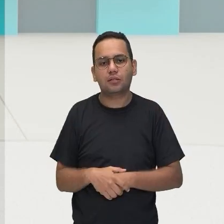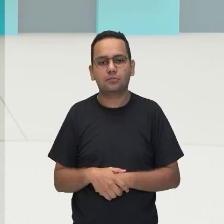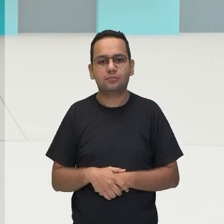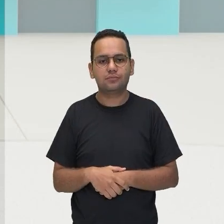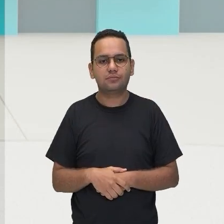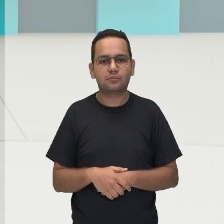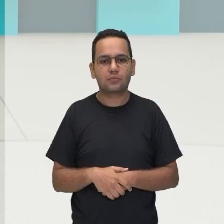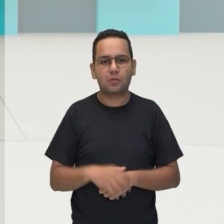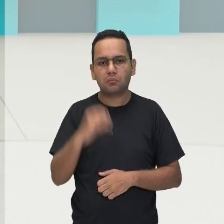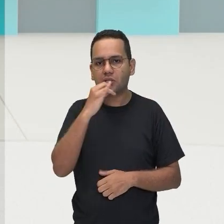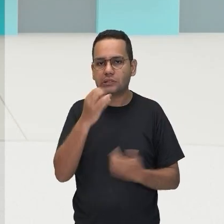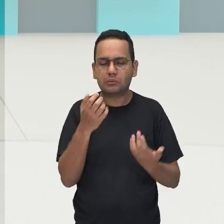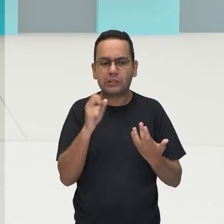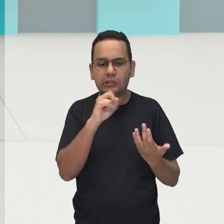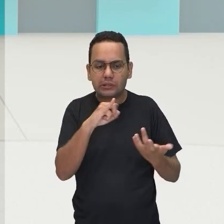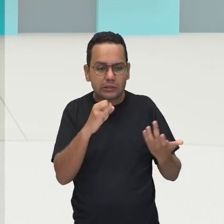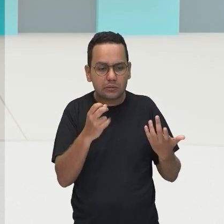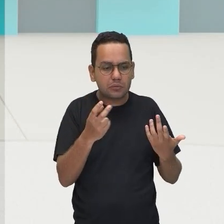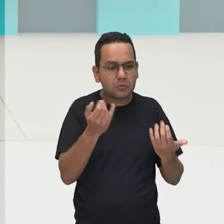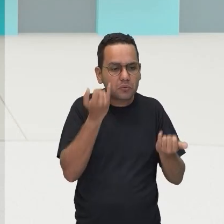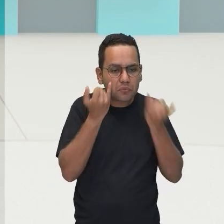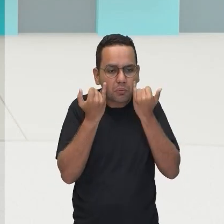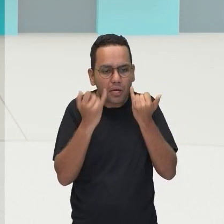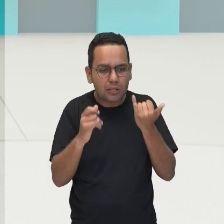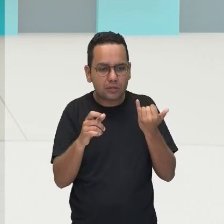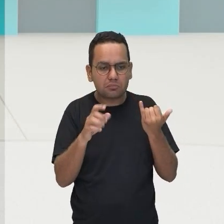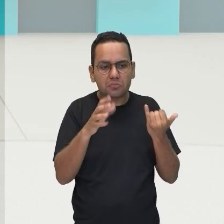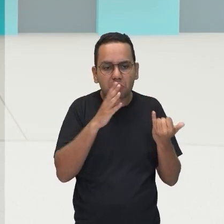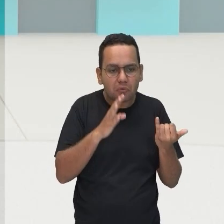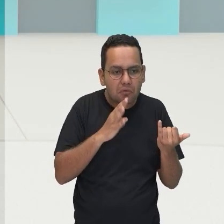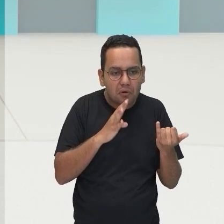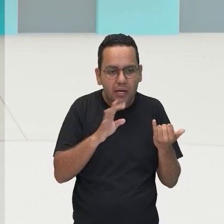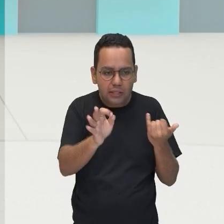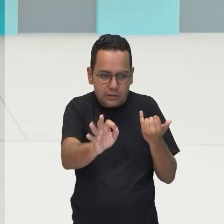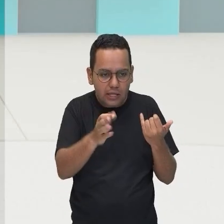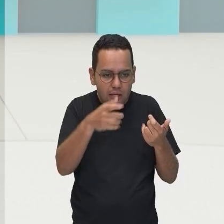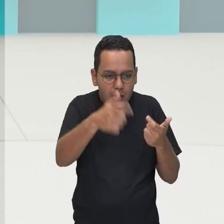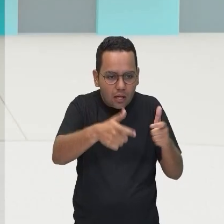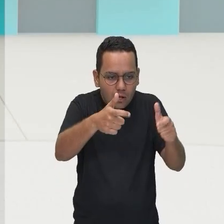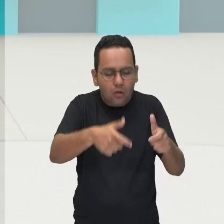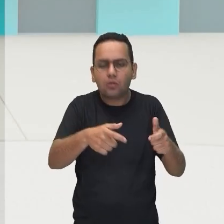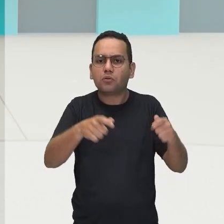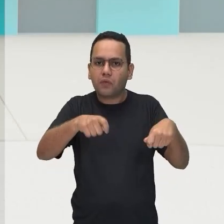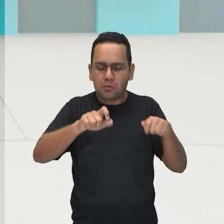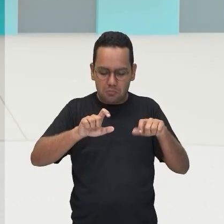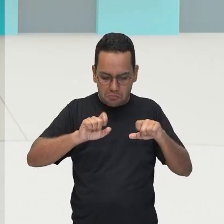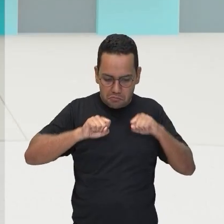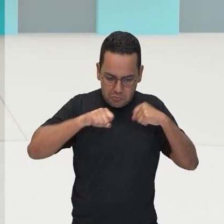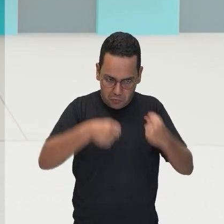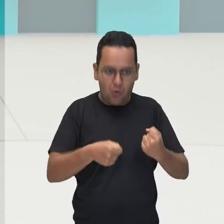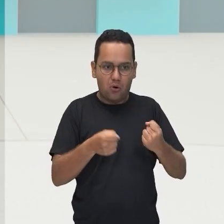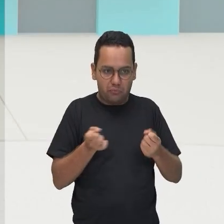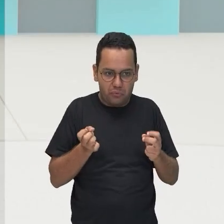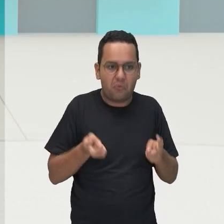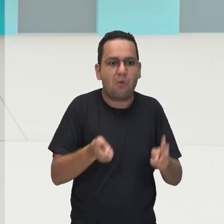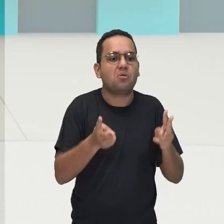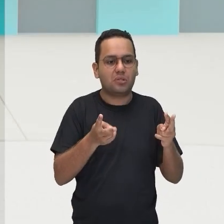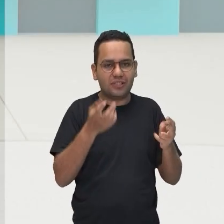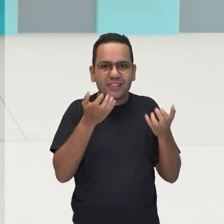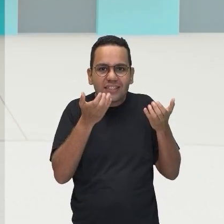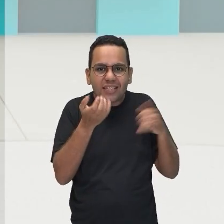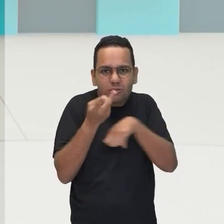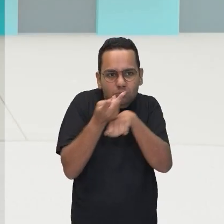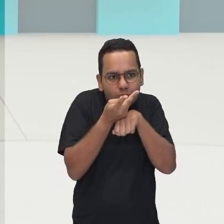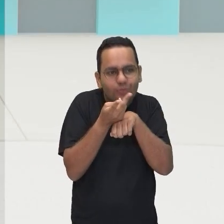tem conhecimento. Estimula a autoconfiança, porque durante a trajetória ali, o percurso que você